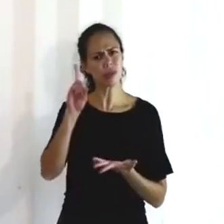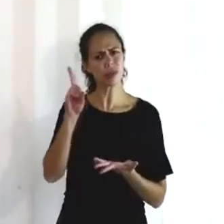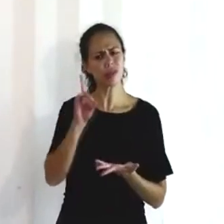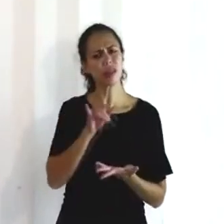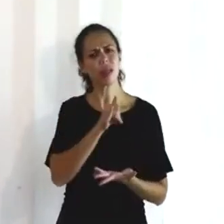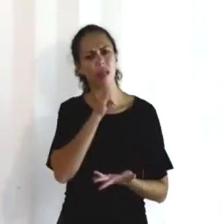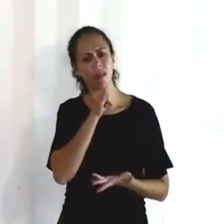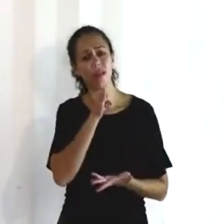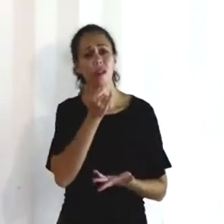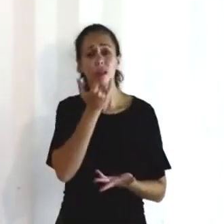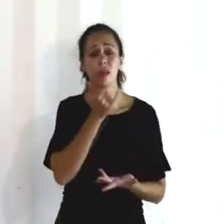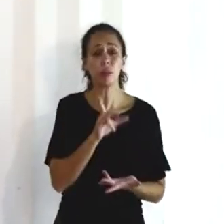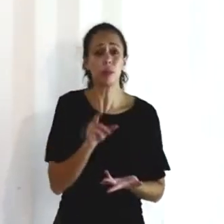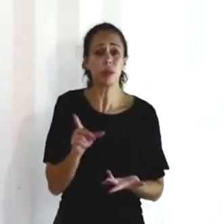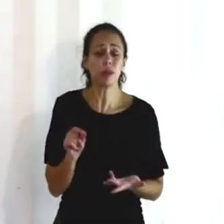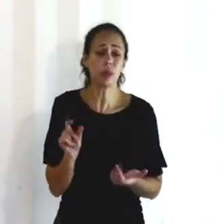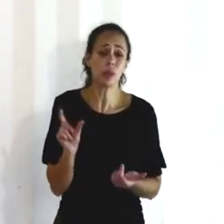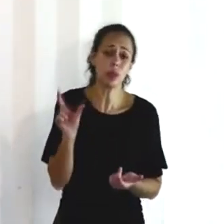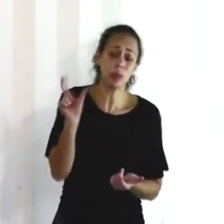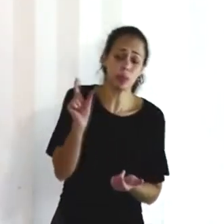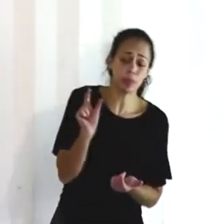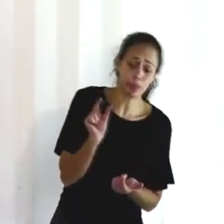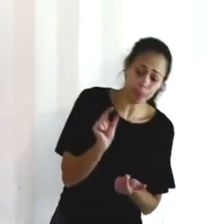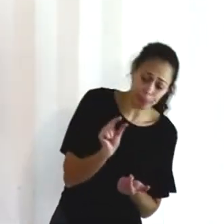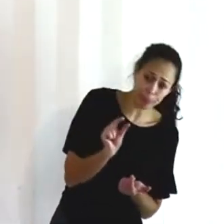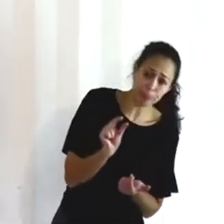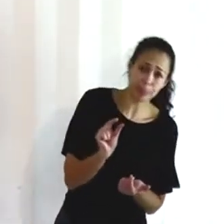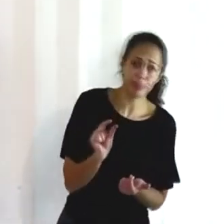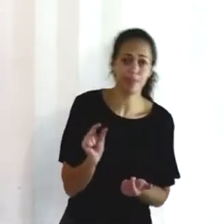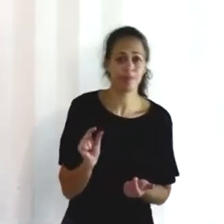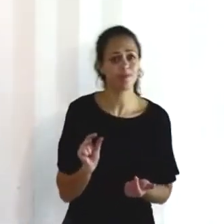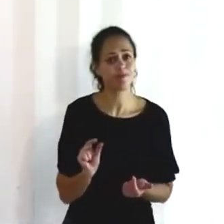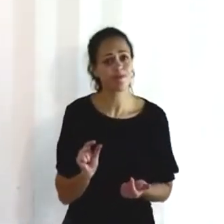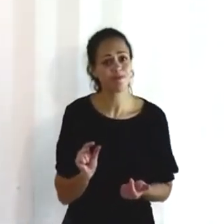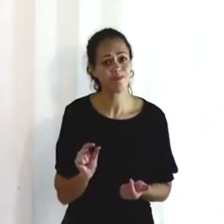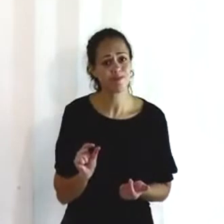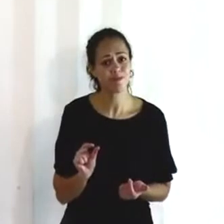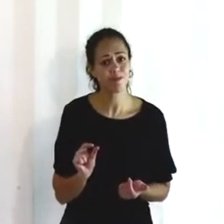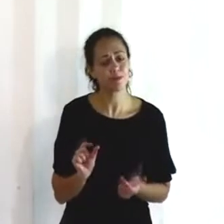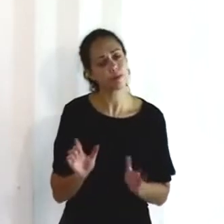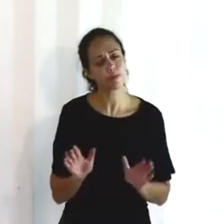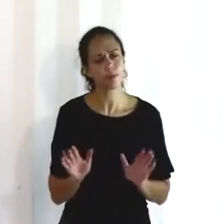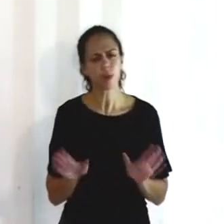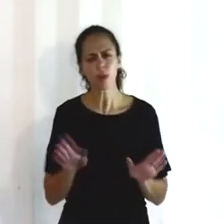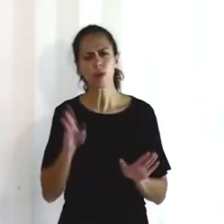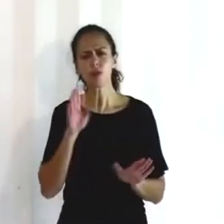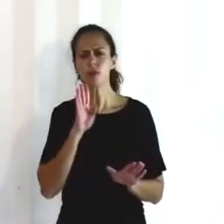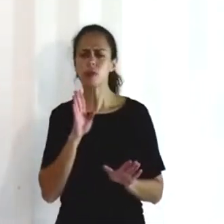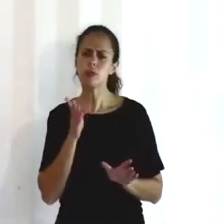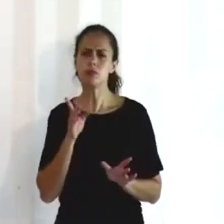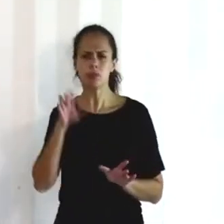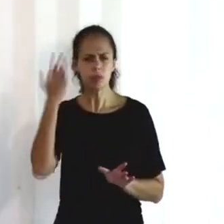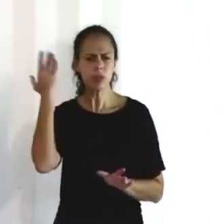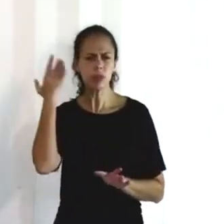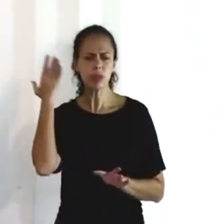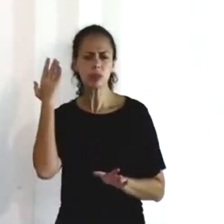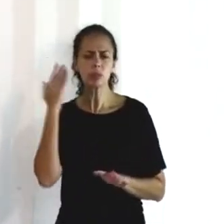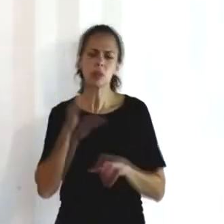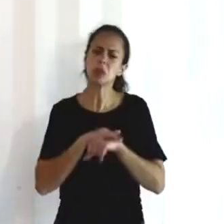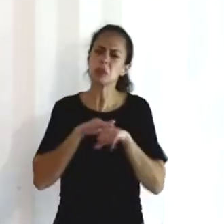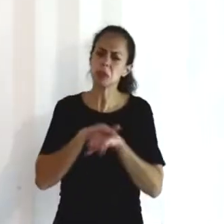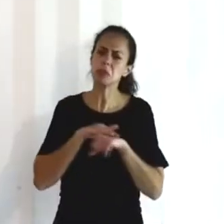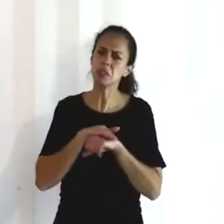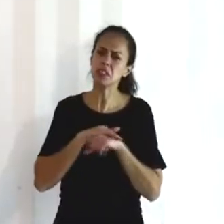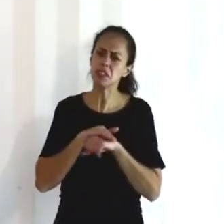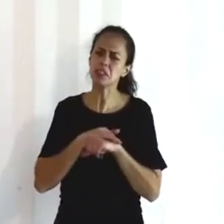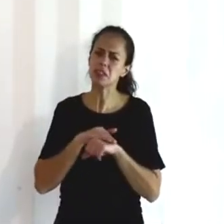cabeça. Ele disse, nós falando sobre sermos convidados para pregar em muitos lugares, e aí estávamos falando um pouco, ele falou para